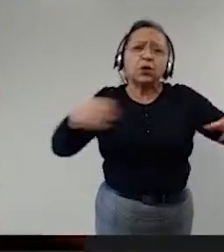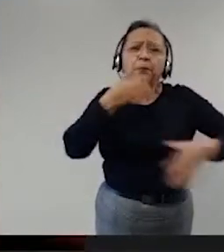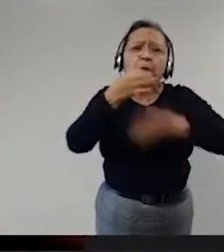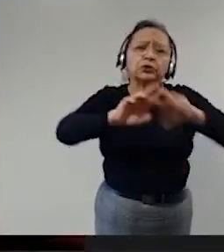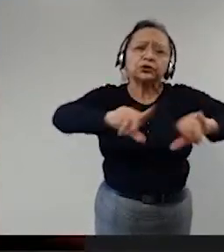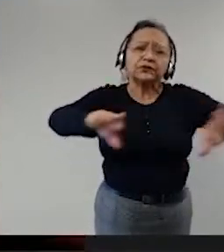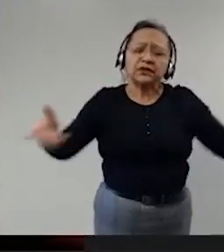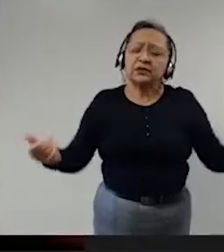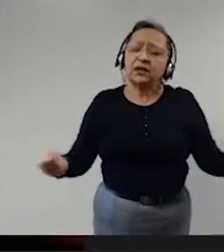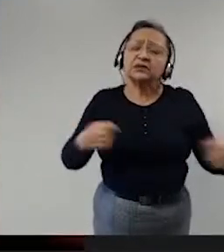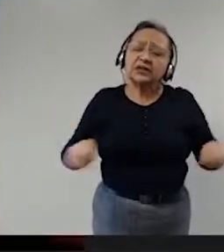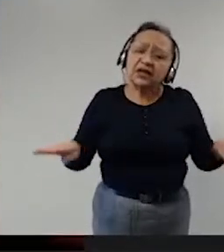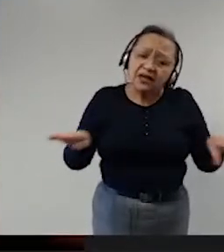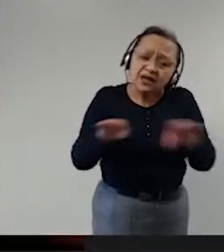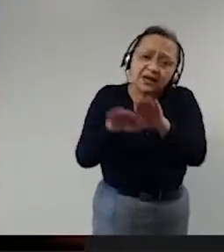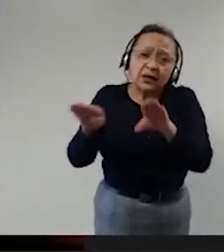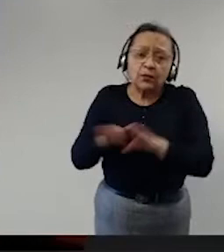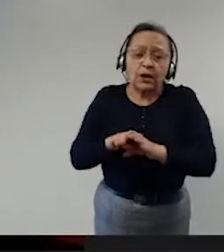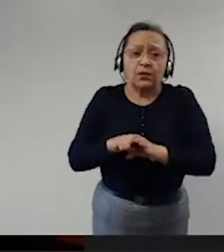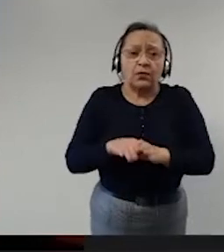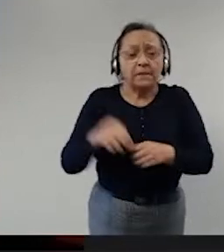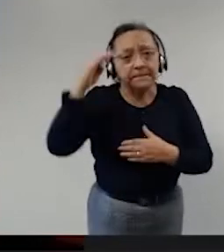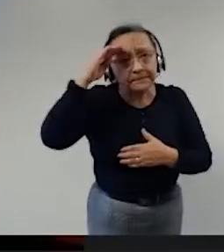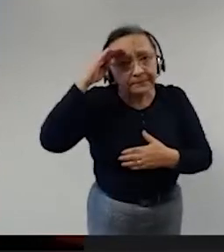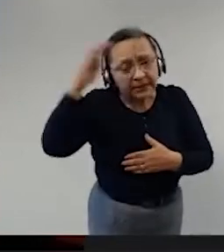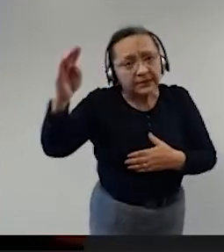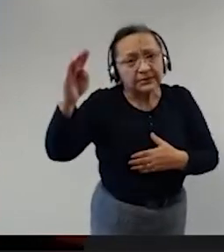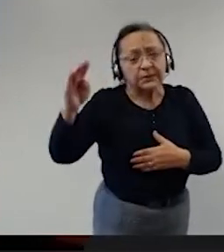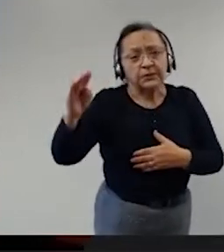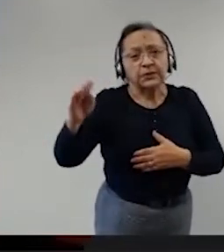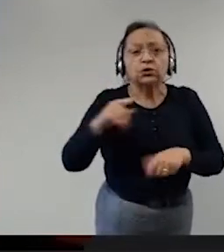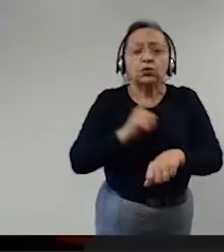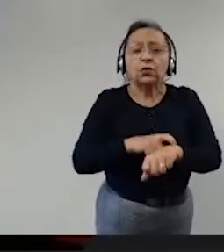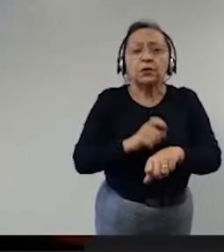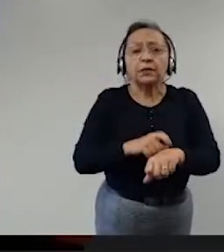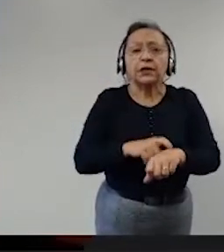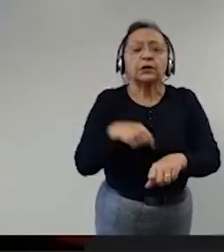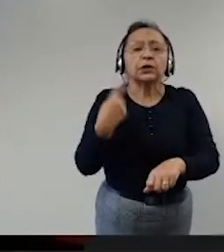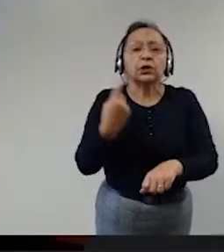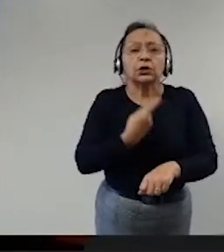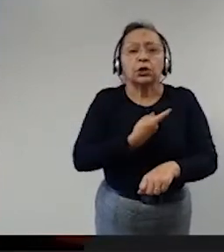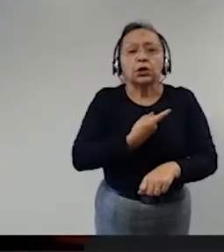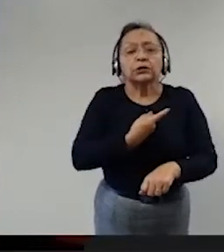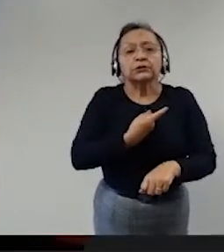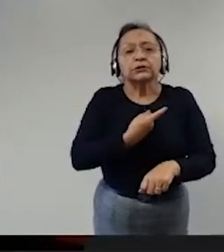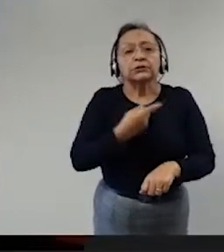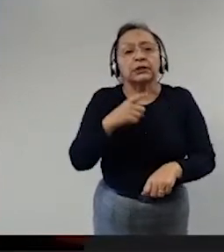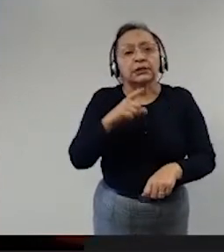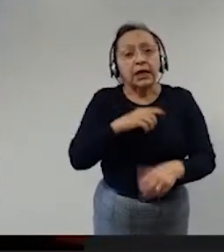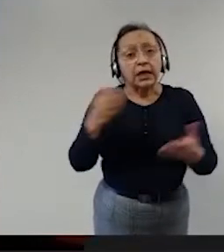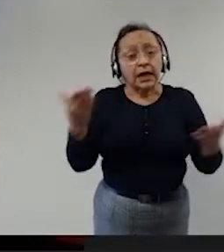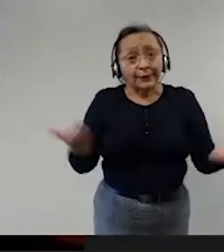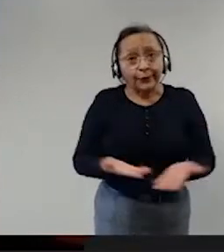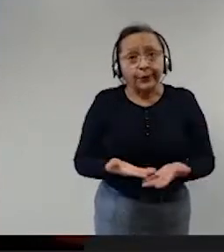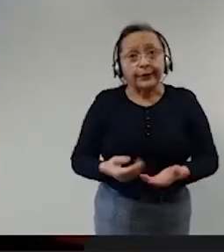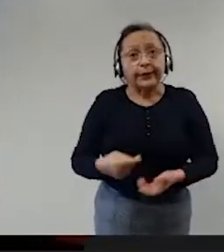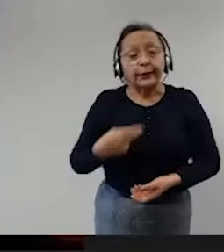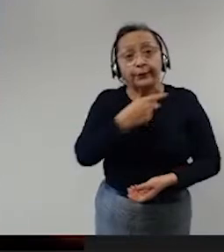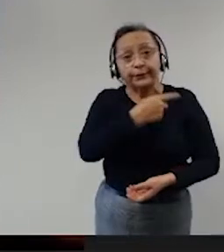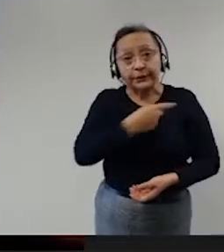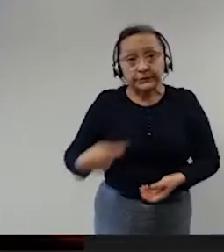a consolidação do Estado Democrático de Direito, principalmente no momento em que nós temos um executivo genocida,